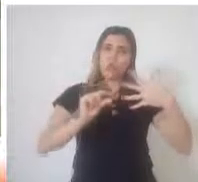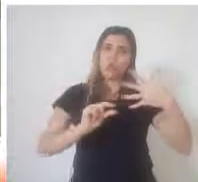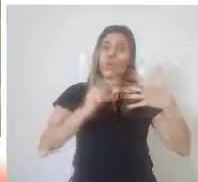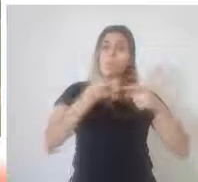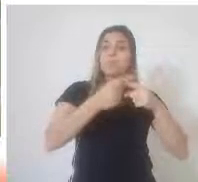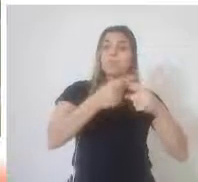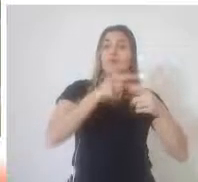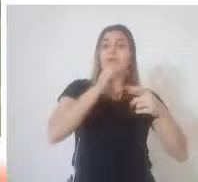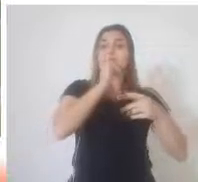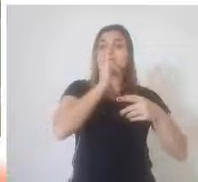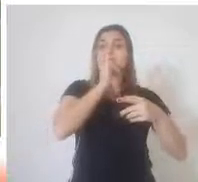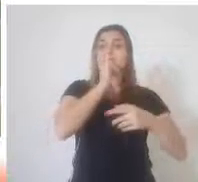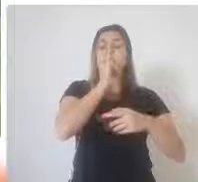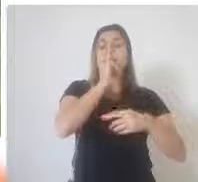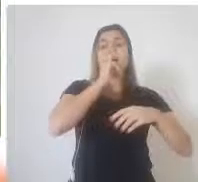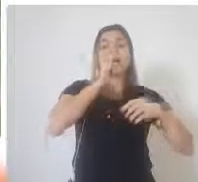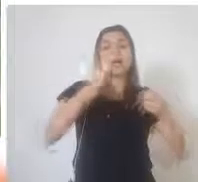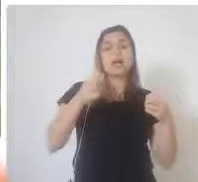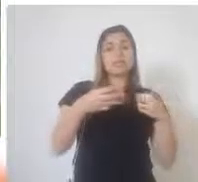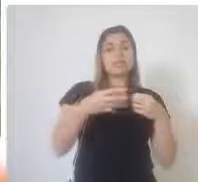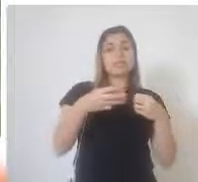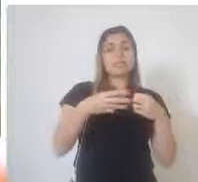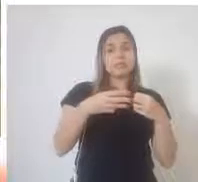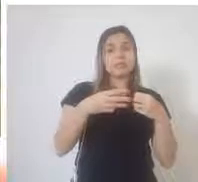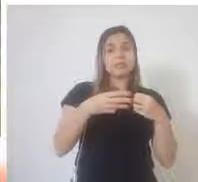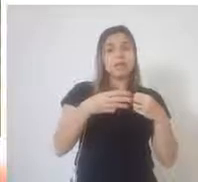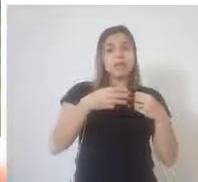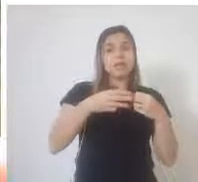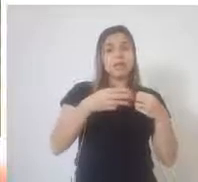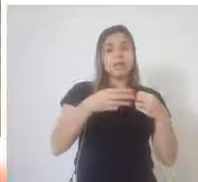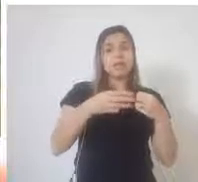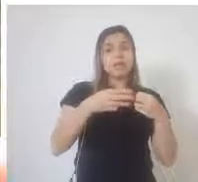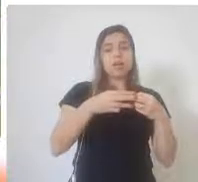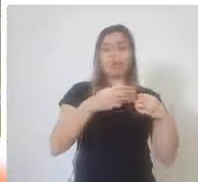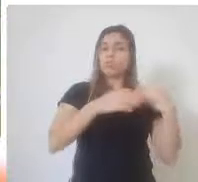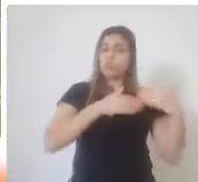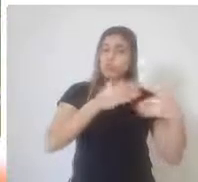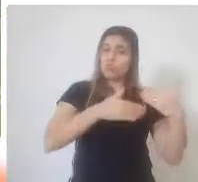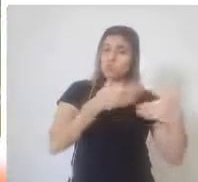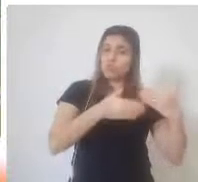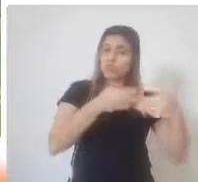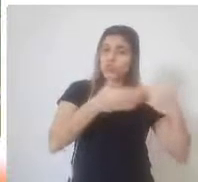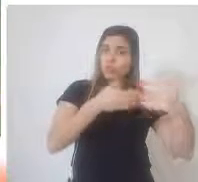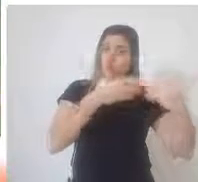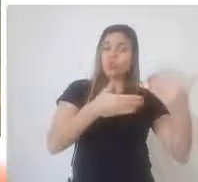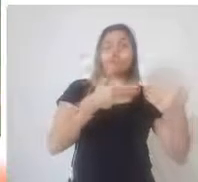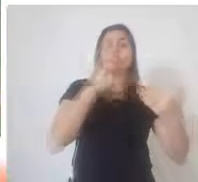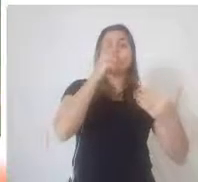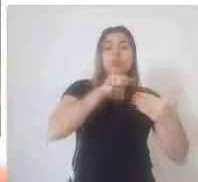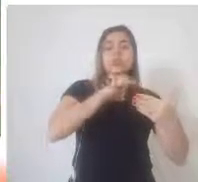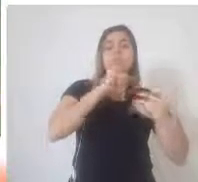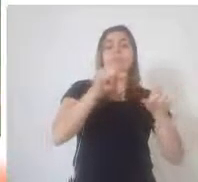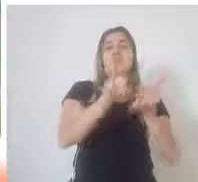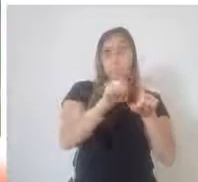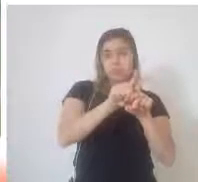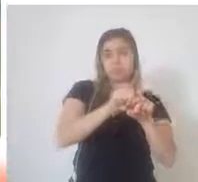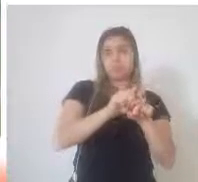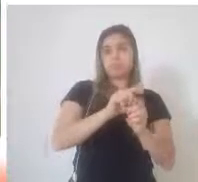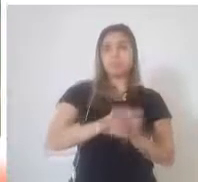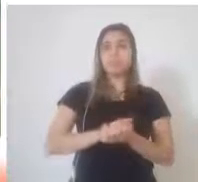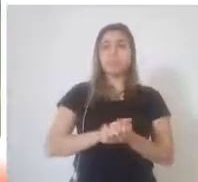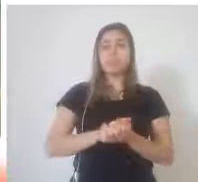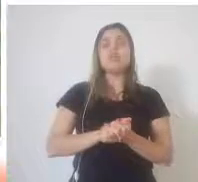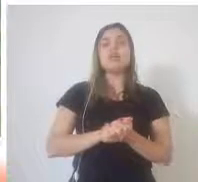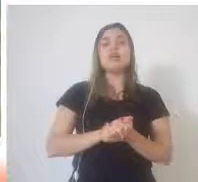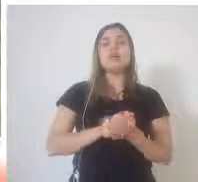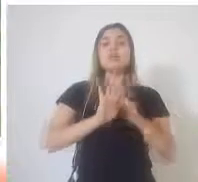suas células são produtoras, né? Eles são compostos geralmente por uma única célula. Existem os